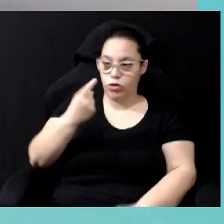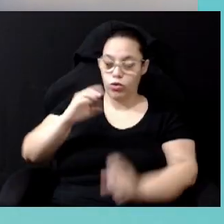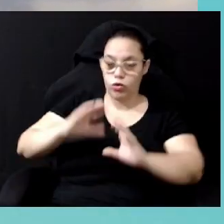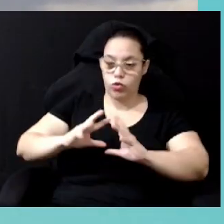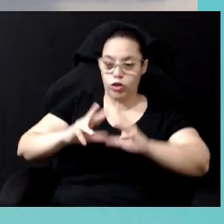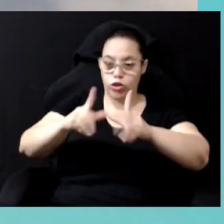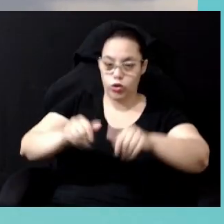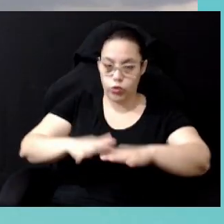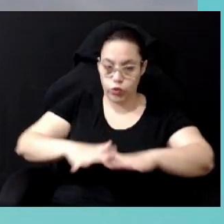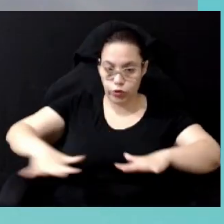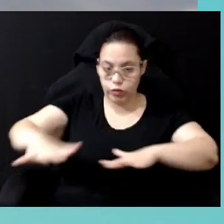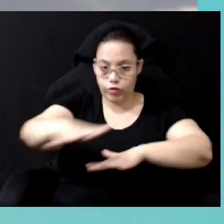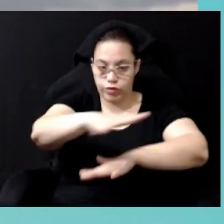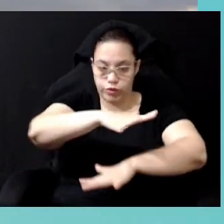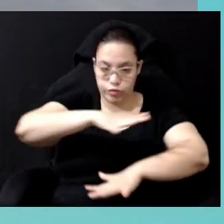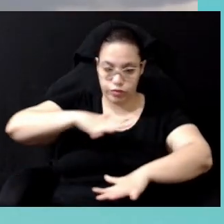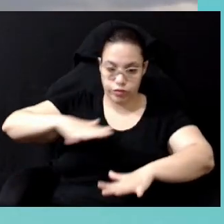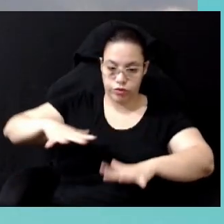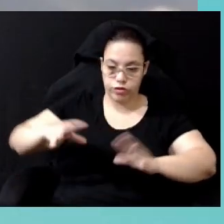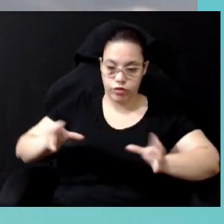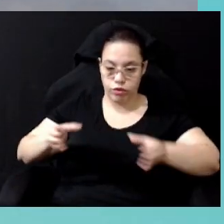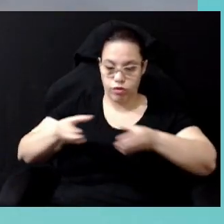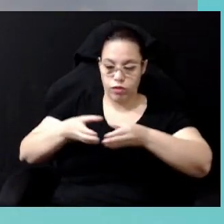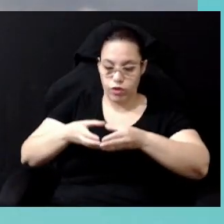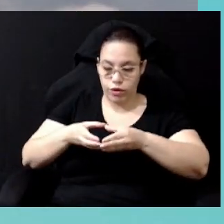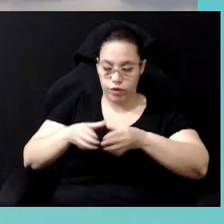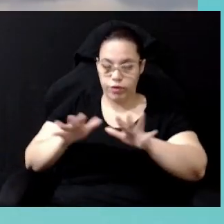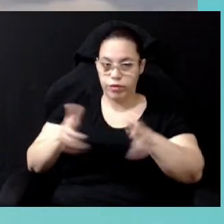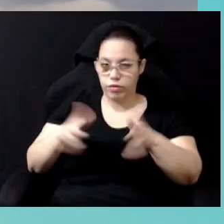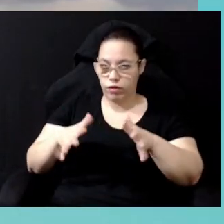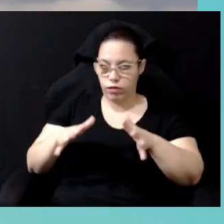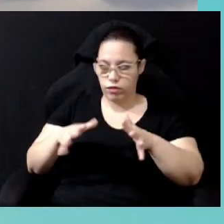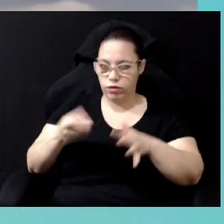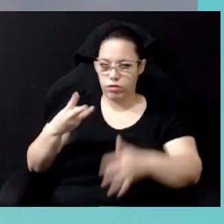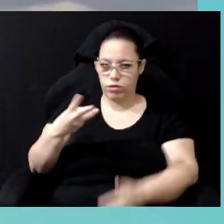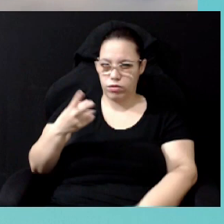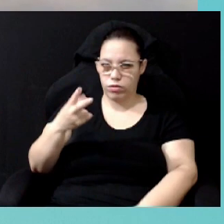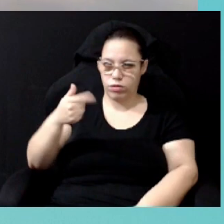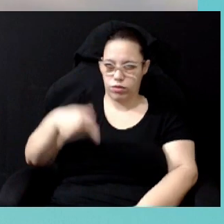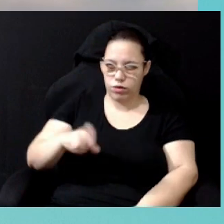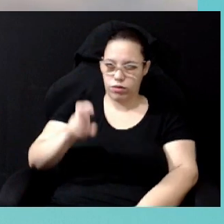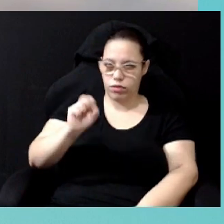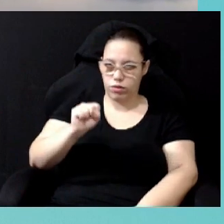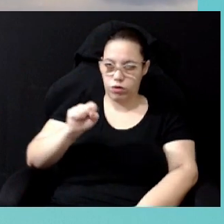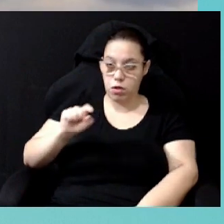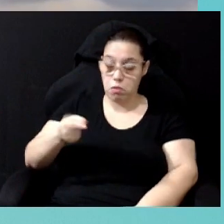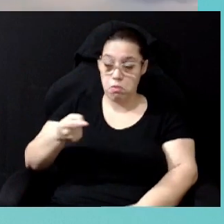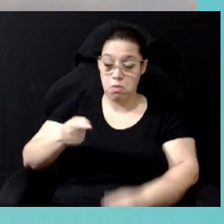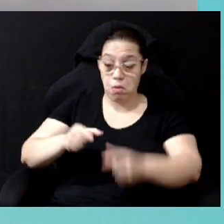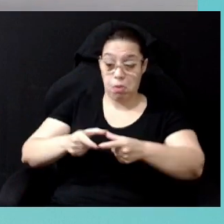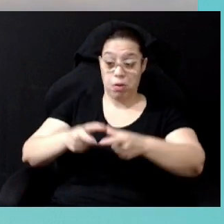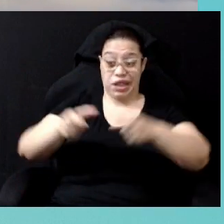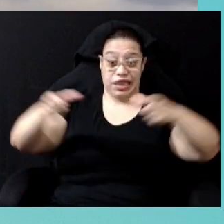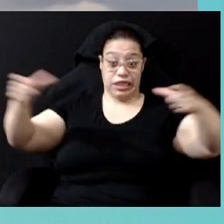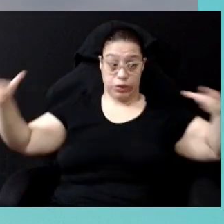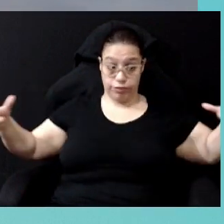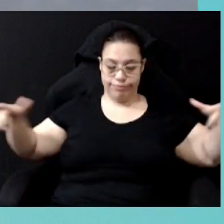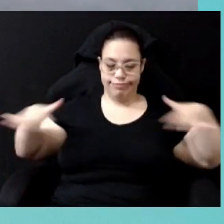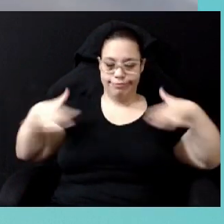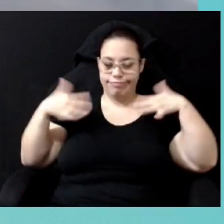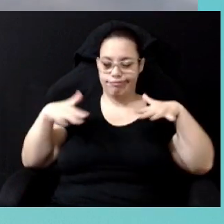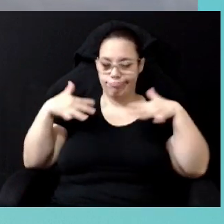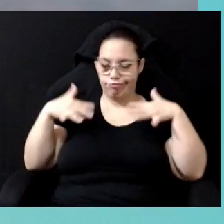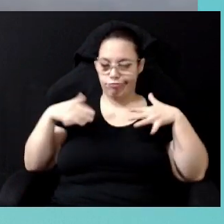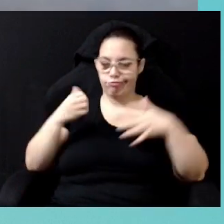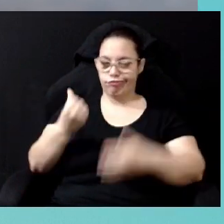vulcões em todo o seu território, cuja área total do país é de aproximadamente 378 mil quilômetros